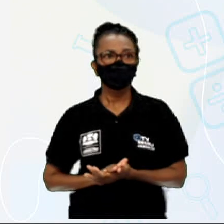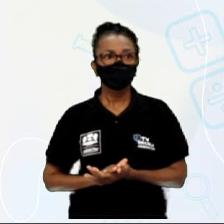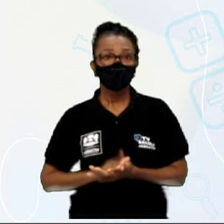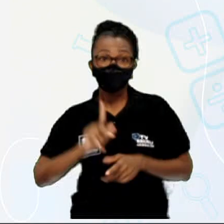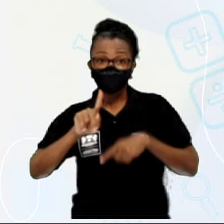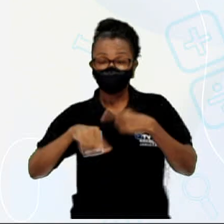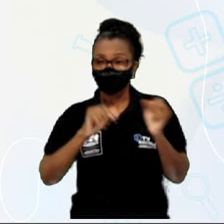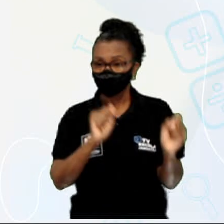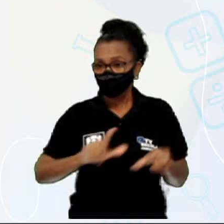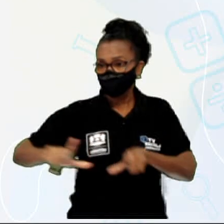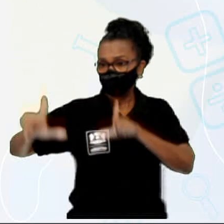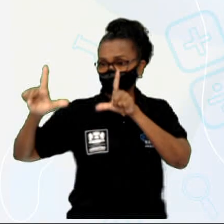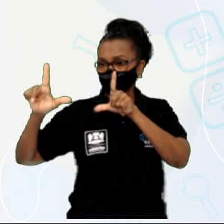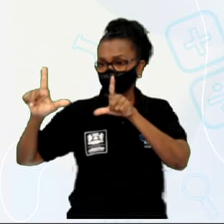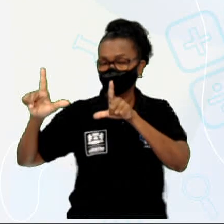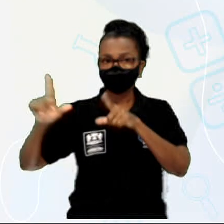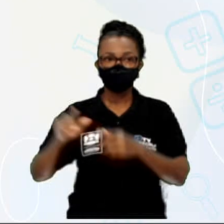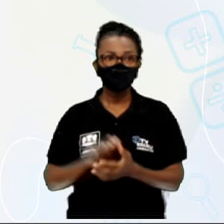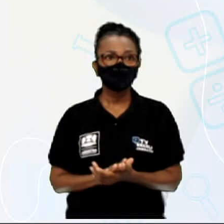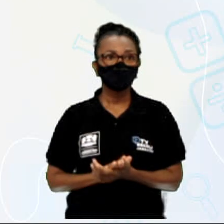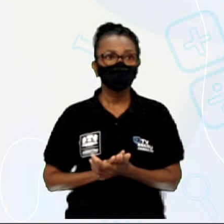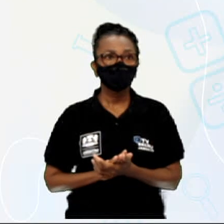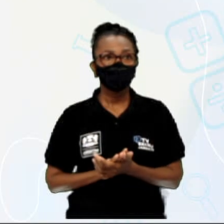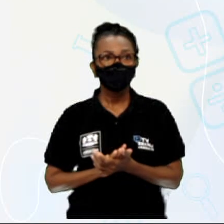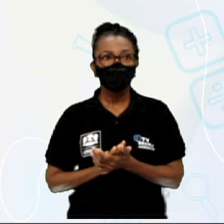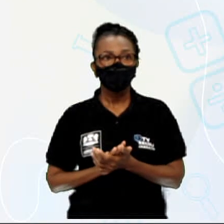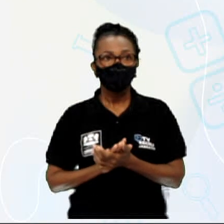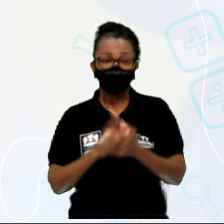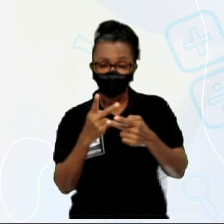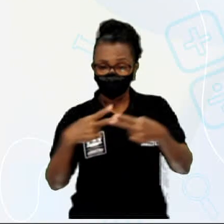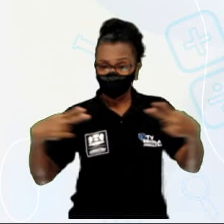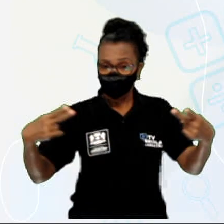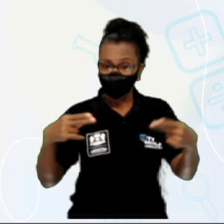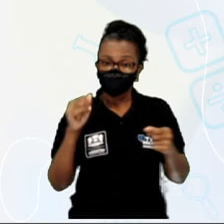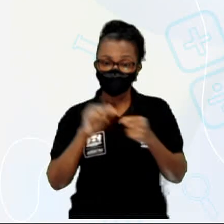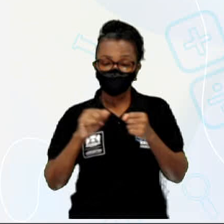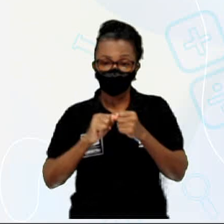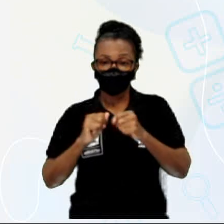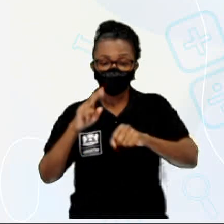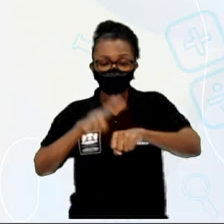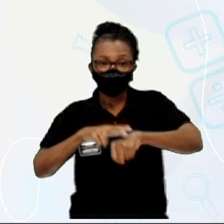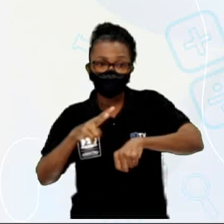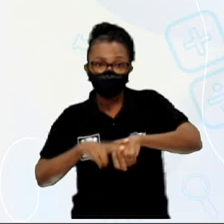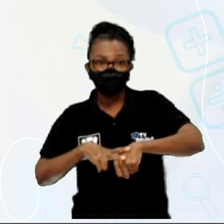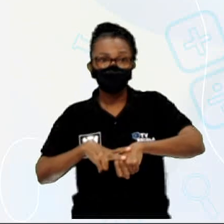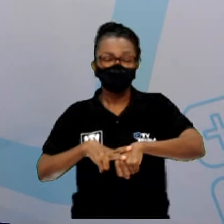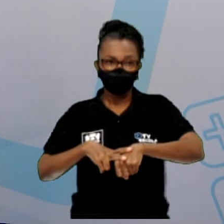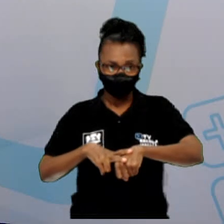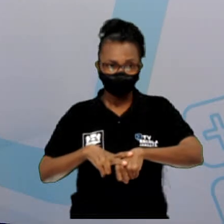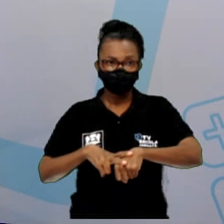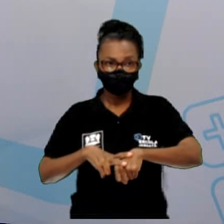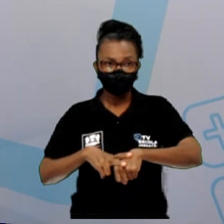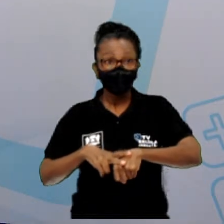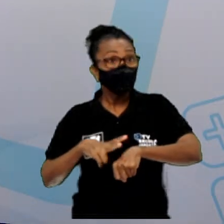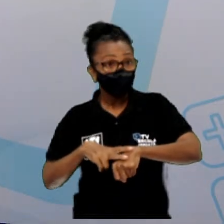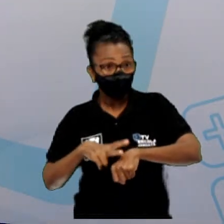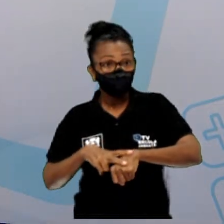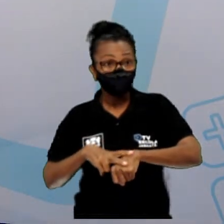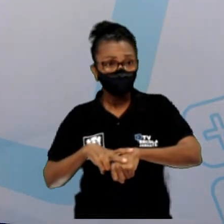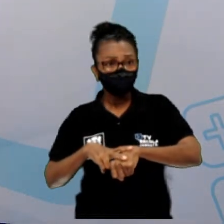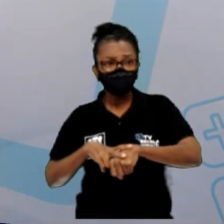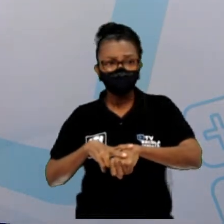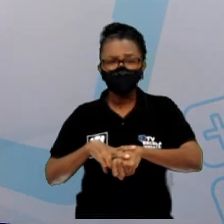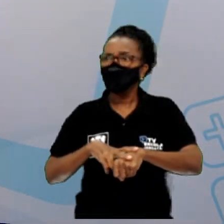próximo slide. Objetos feitos de vidro. Olha, o vidro, aparentemente,